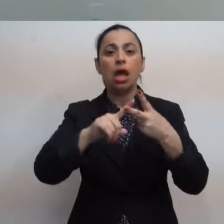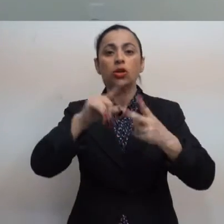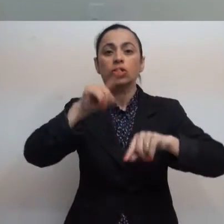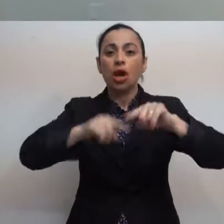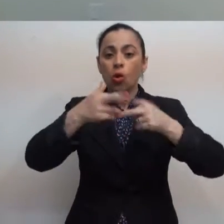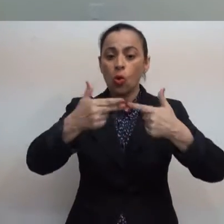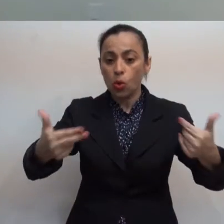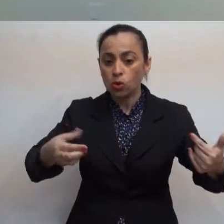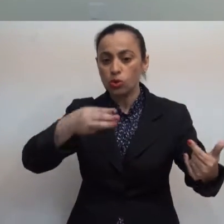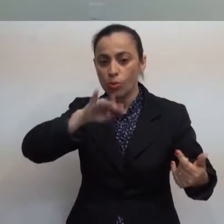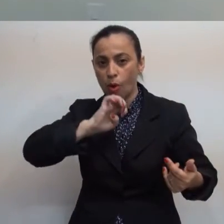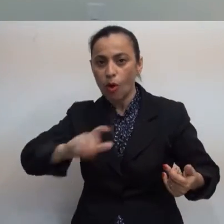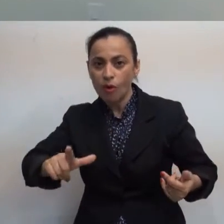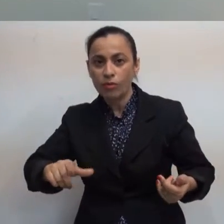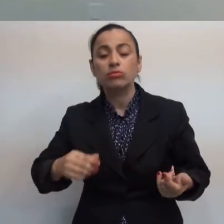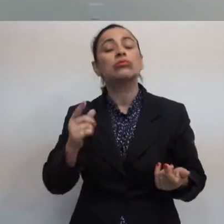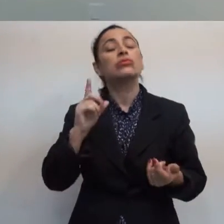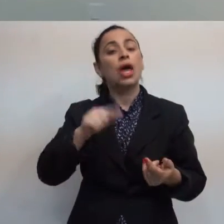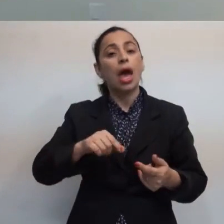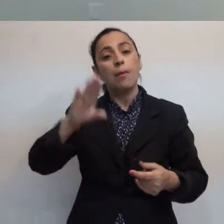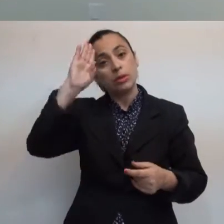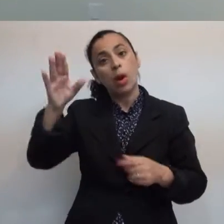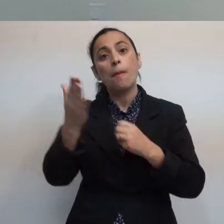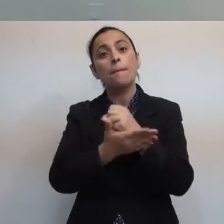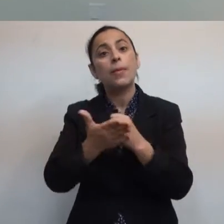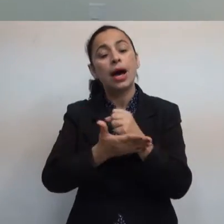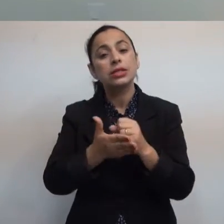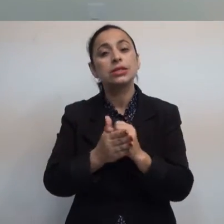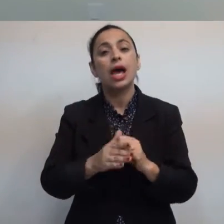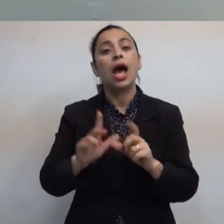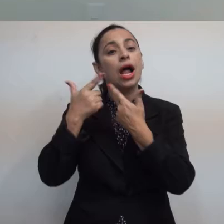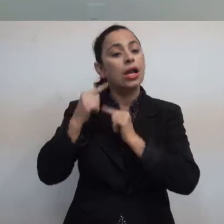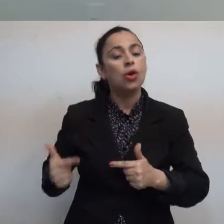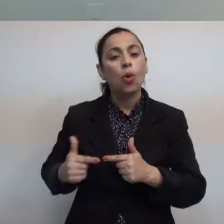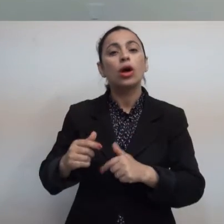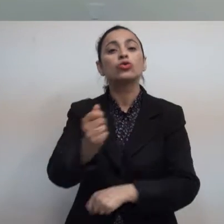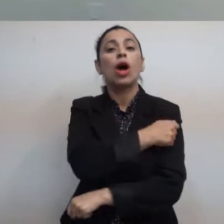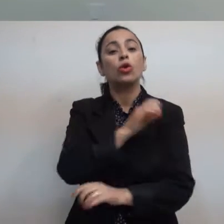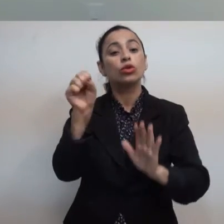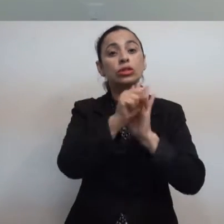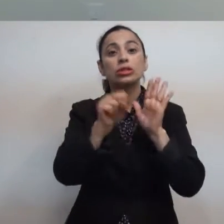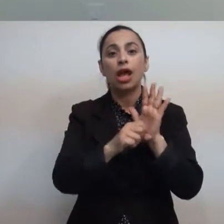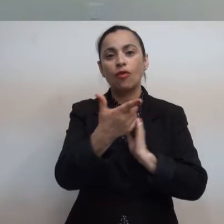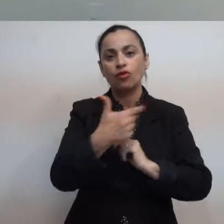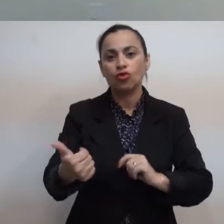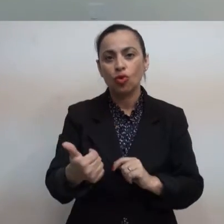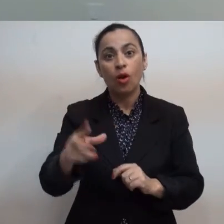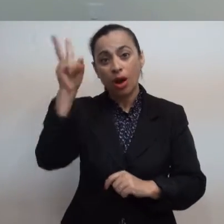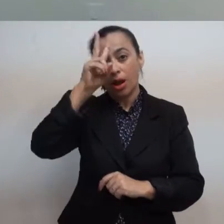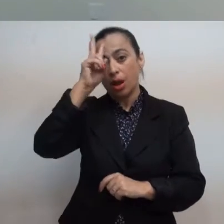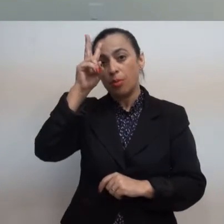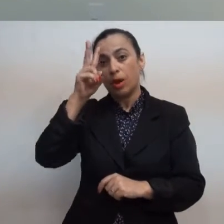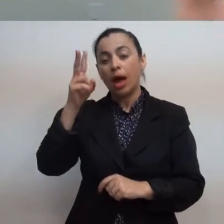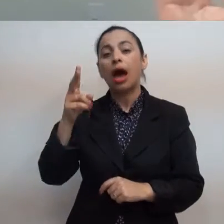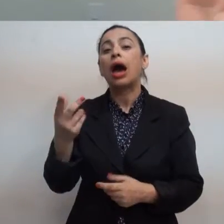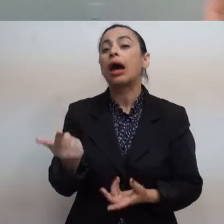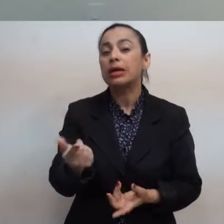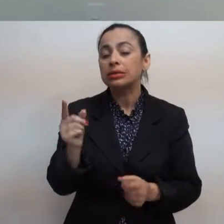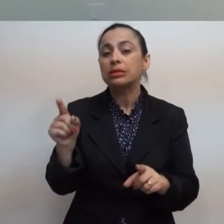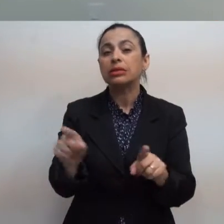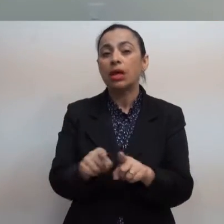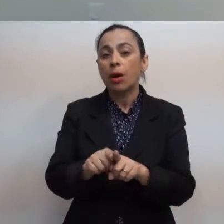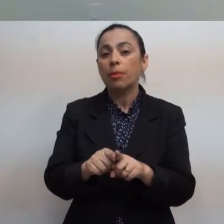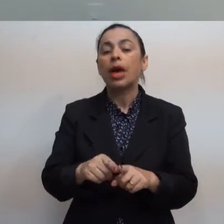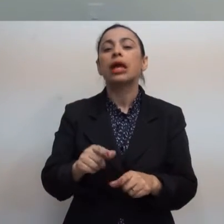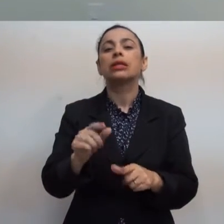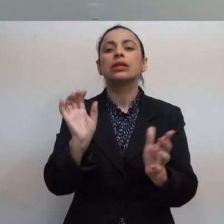esses próprios recursos móveis, eles são uma das principais bases da linguagem do aluno do século XXI. Vamos lembrar aí